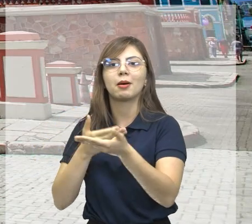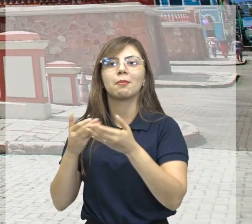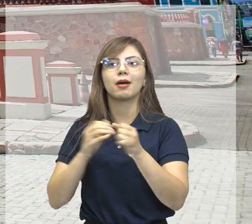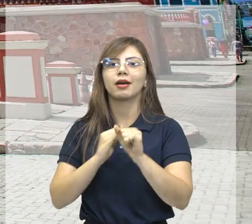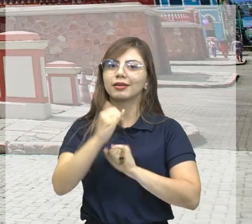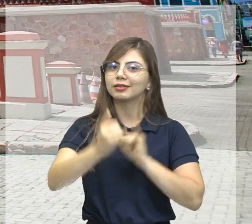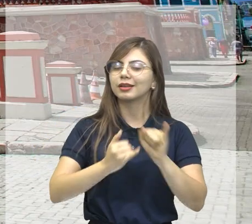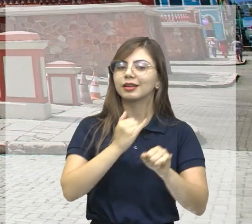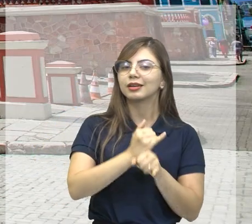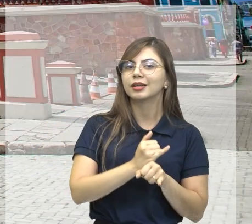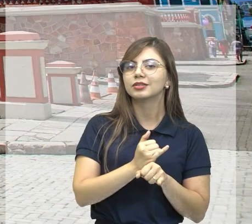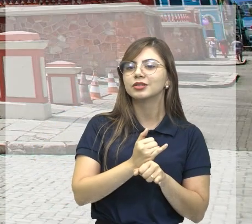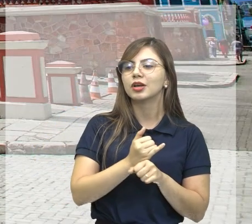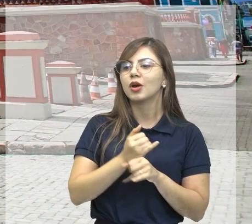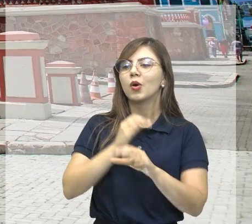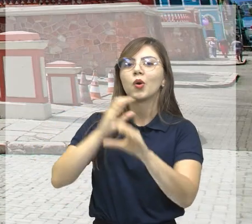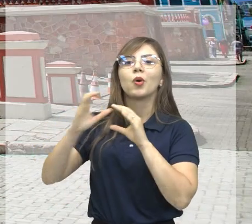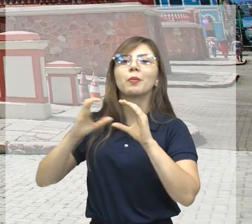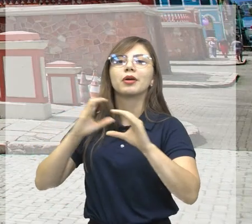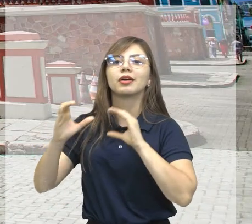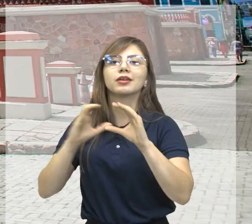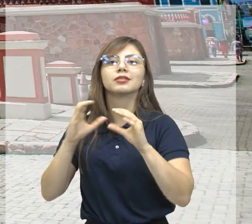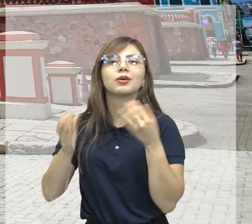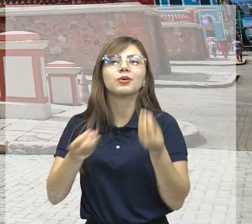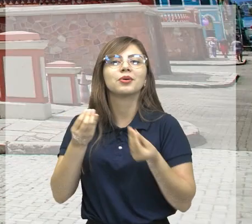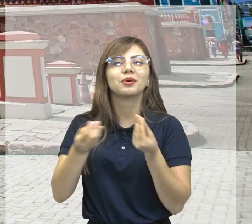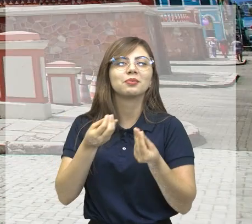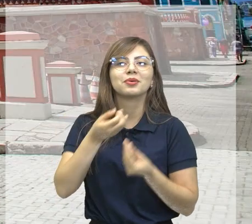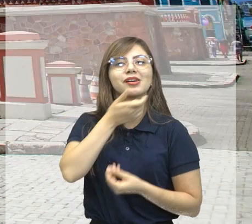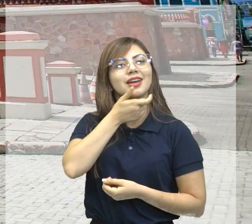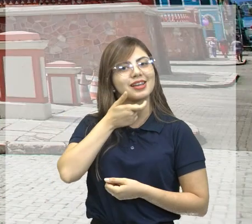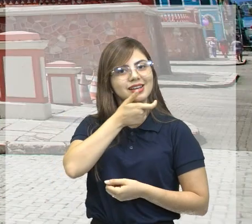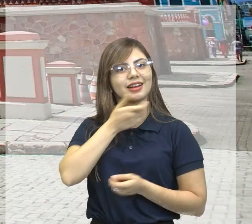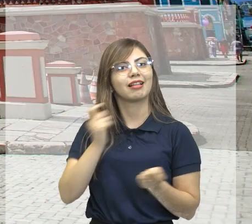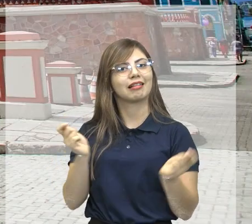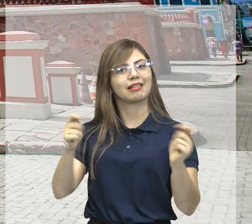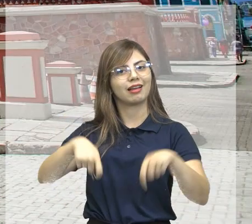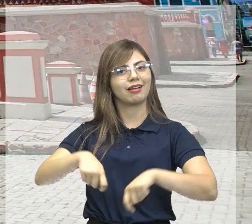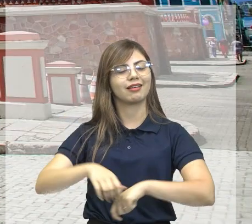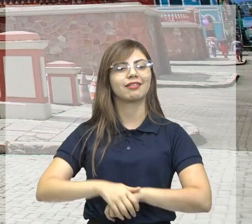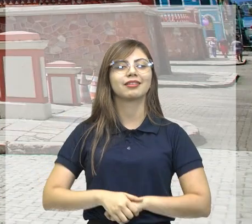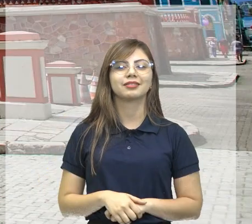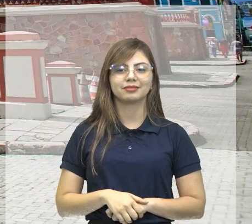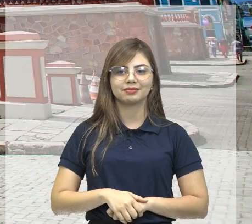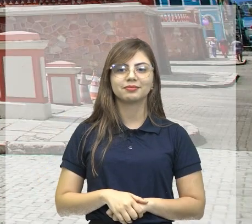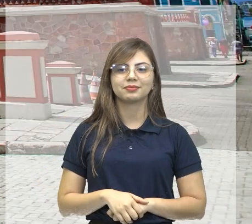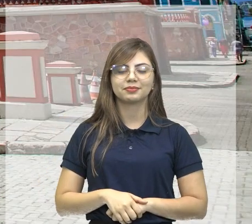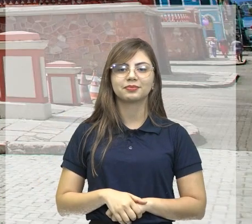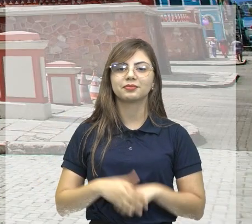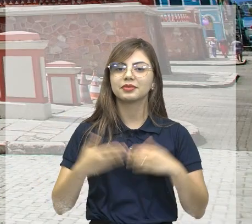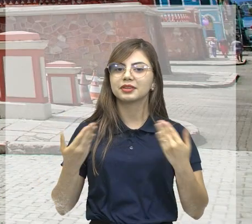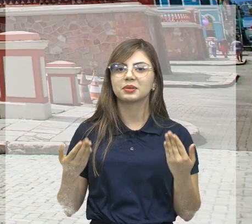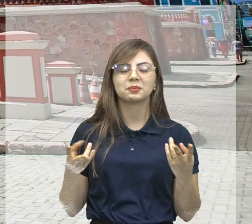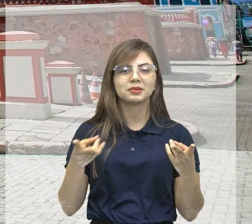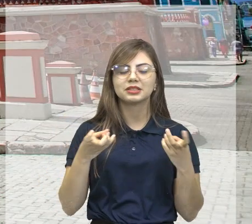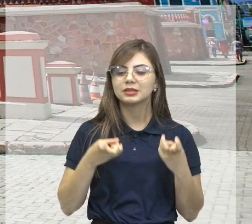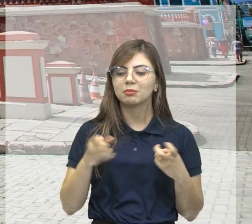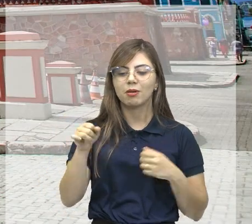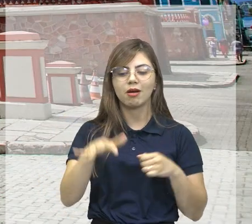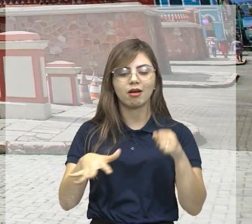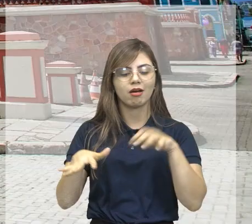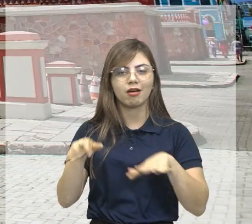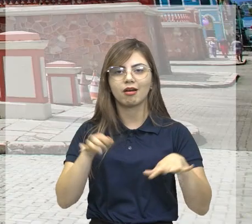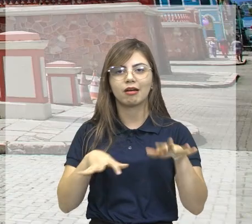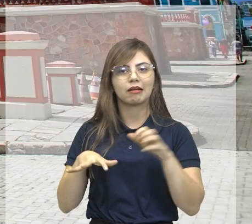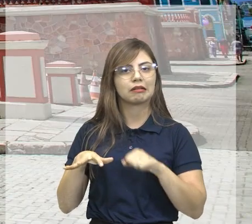franca, ele é utilizado também através das redes sociais. Então, ele é amplo em vários